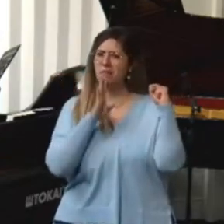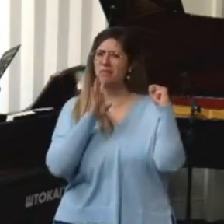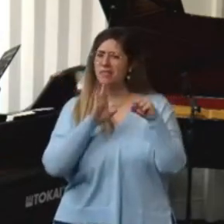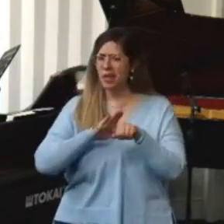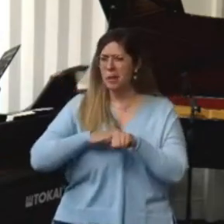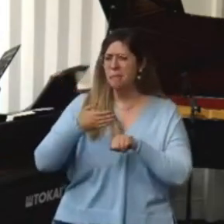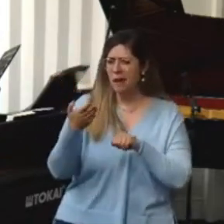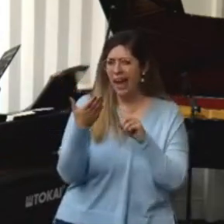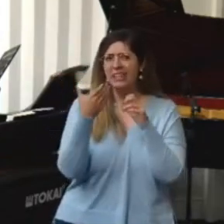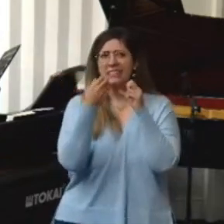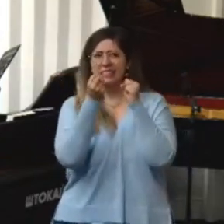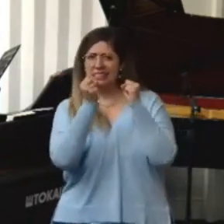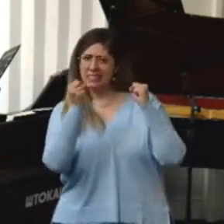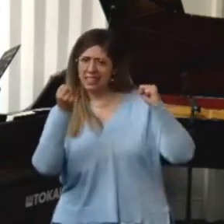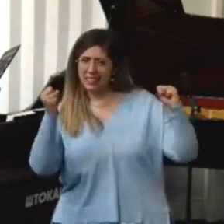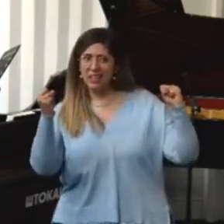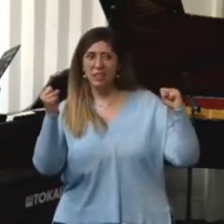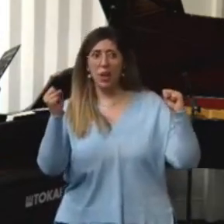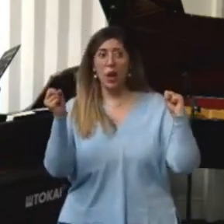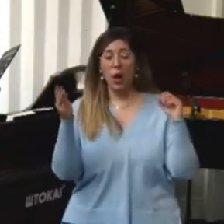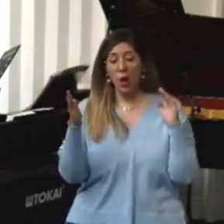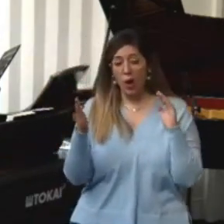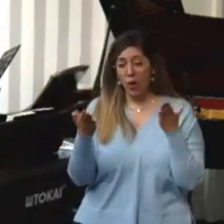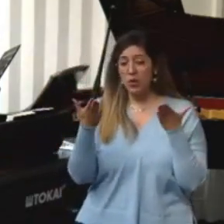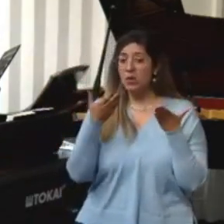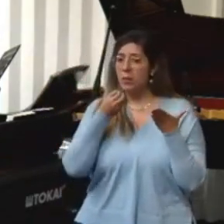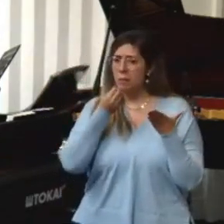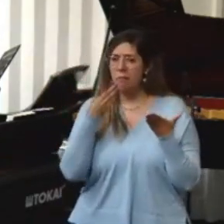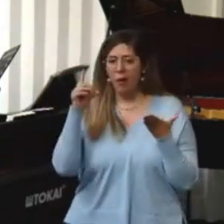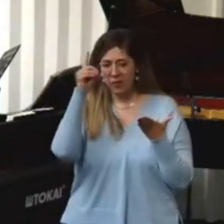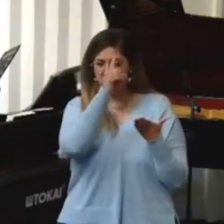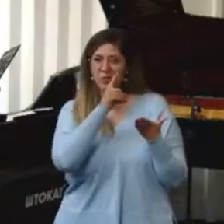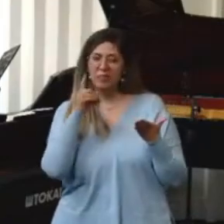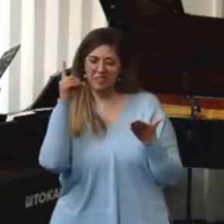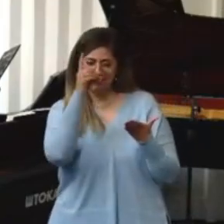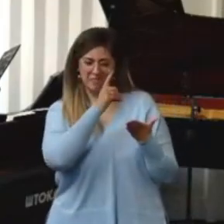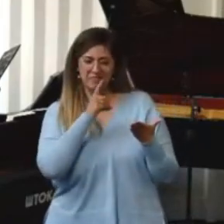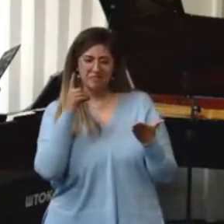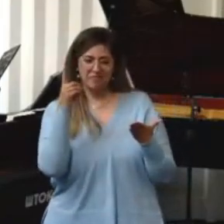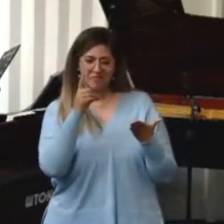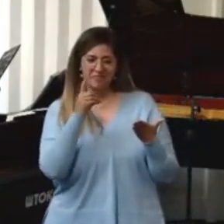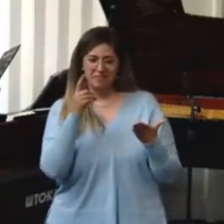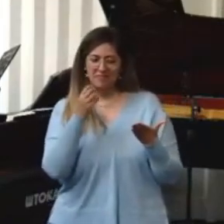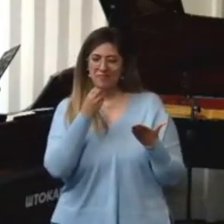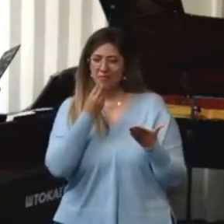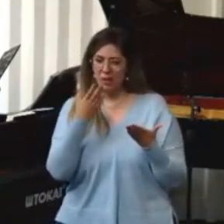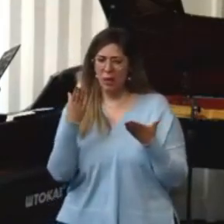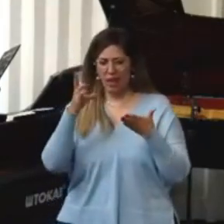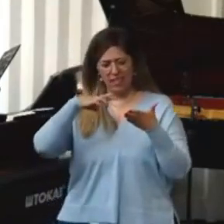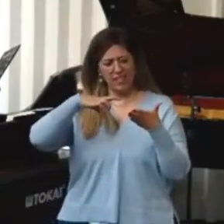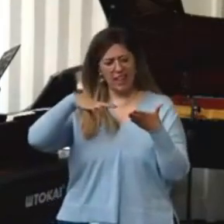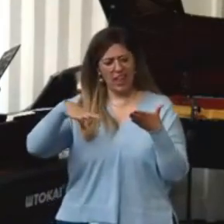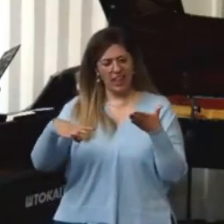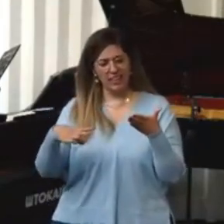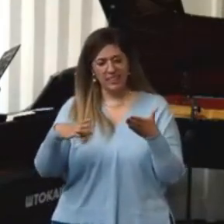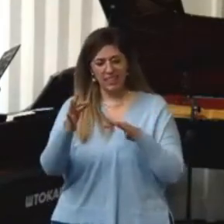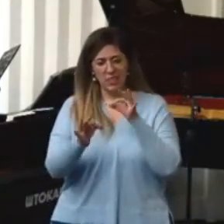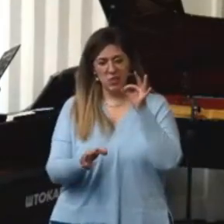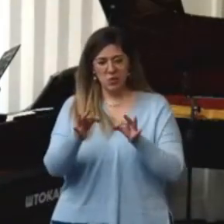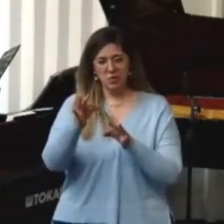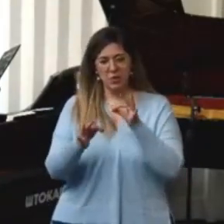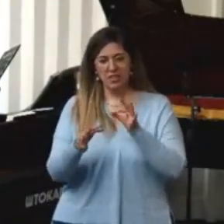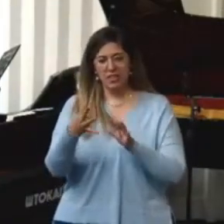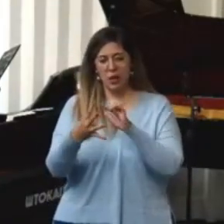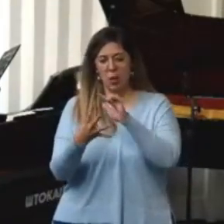pouco mais da história de Sansão, hoje é um bom domingo para isso, um bom dia, uma tarde boa para você ler 4 capítulos de